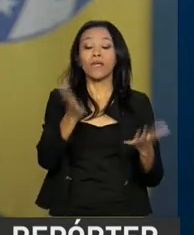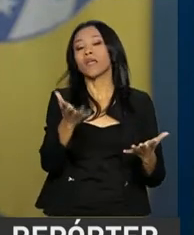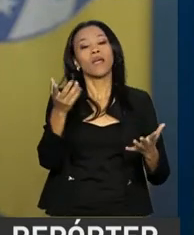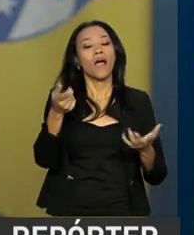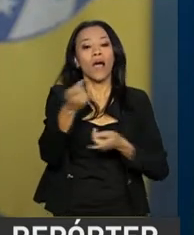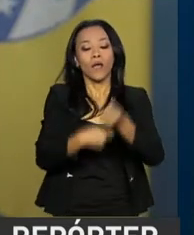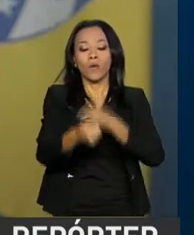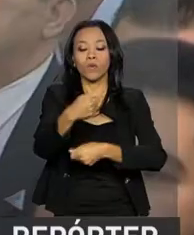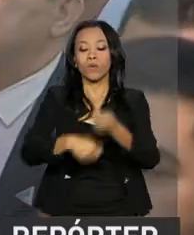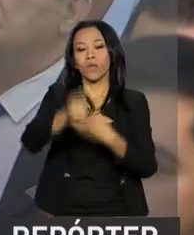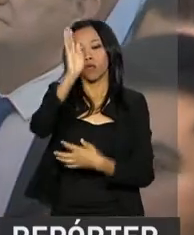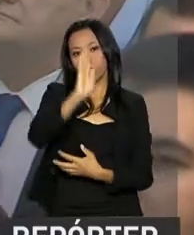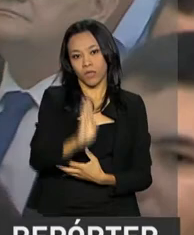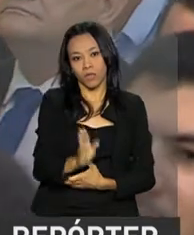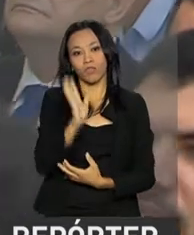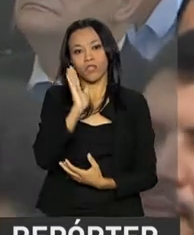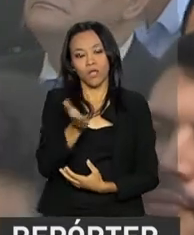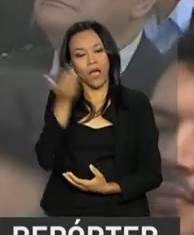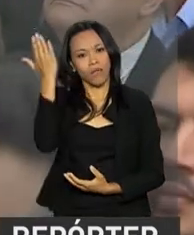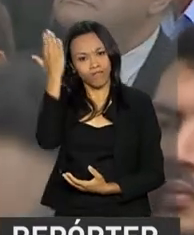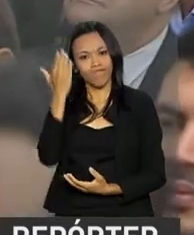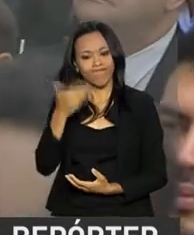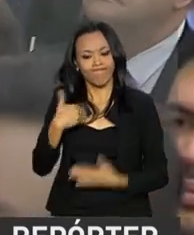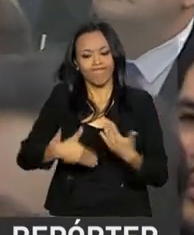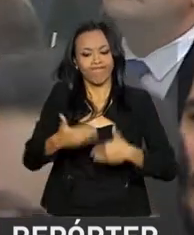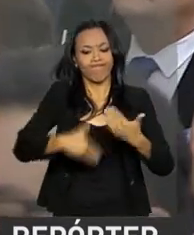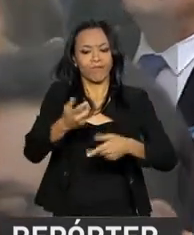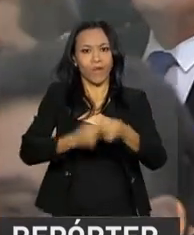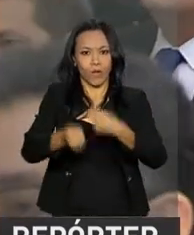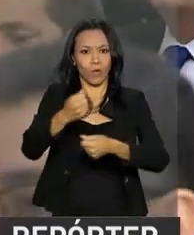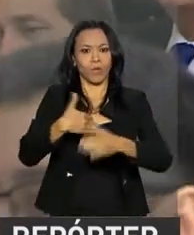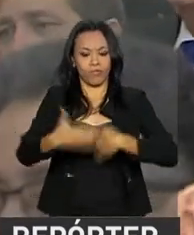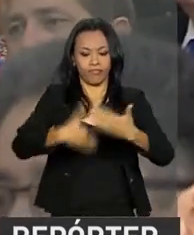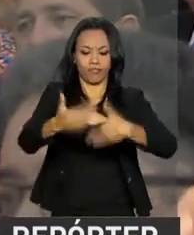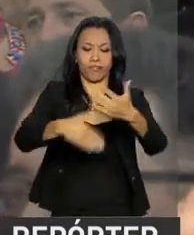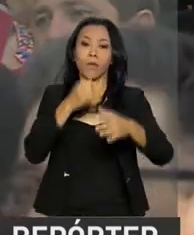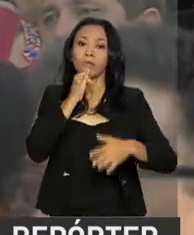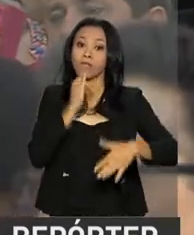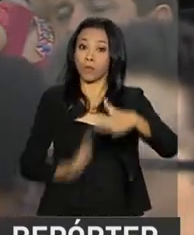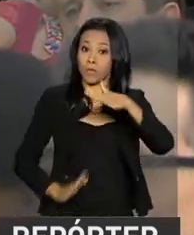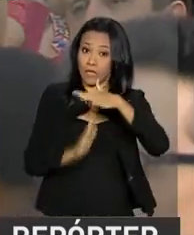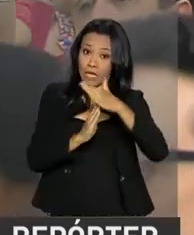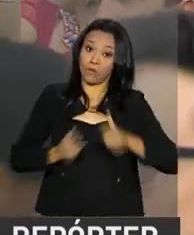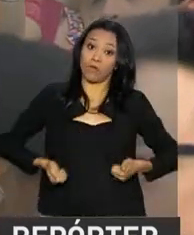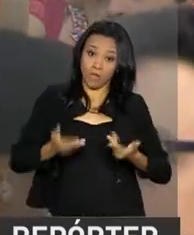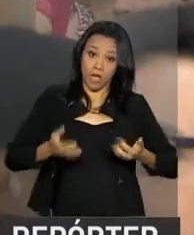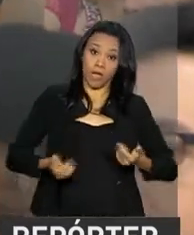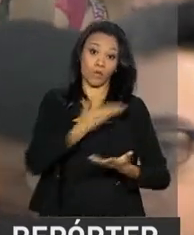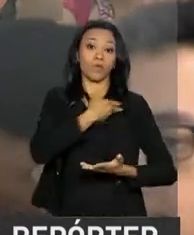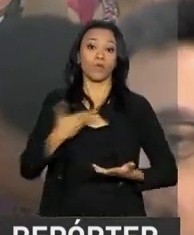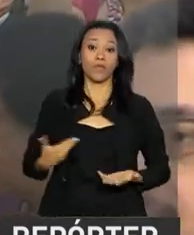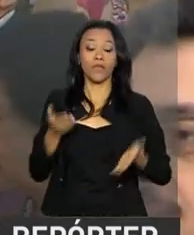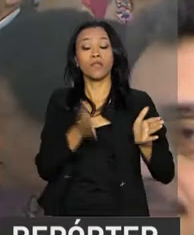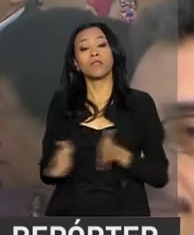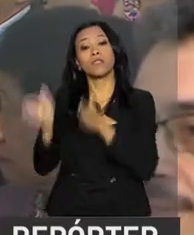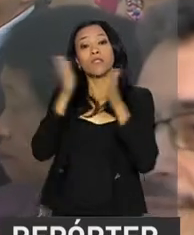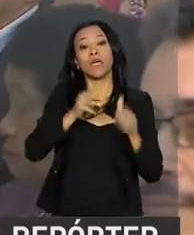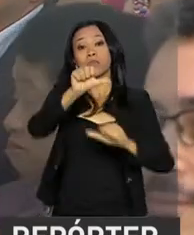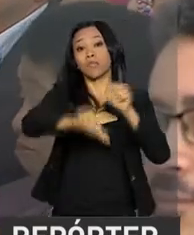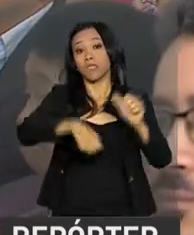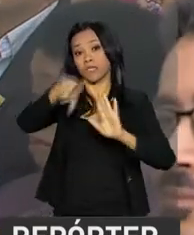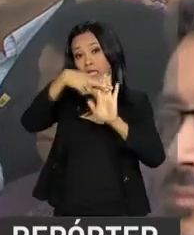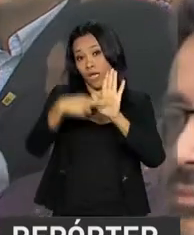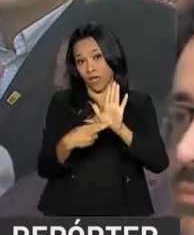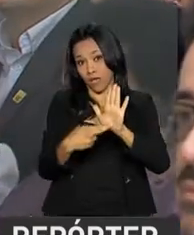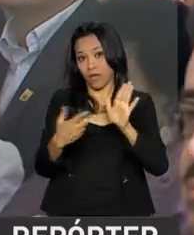de crescimento isso se deve às reformas realizadas como o teto dos gastos públicos as mudanças no ensino médio